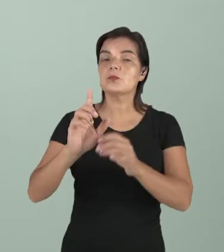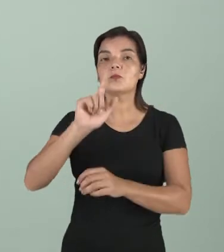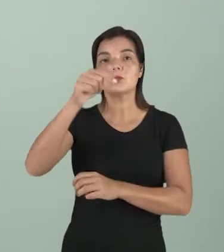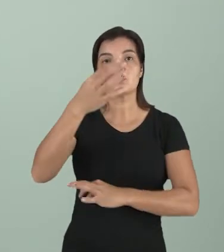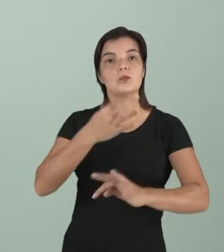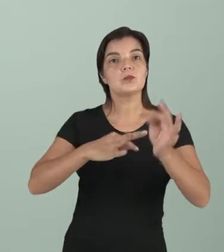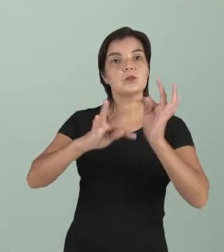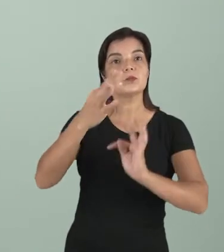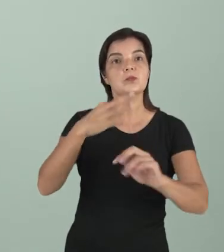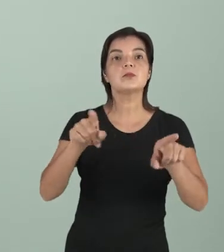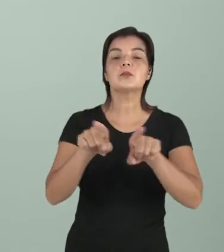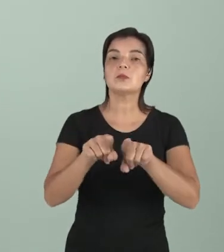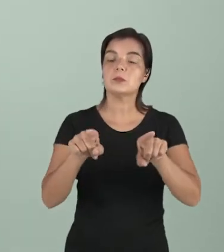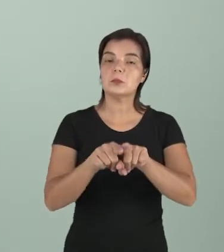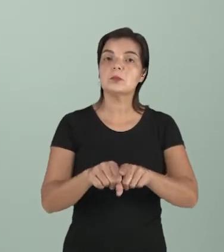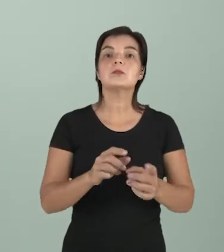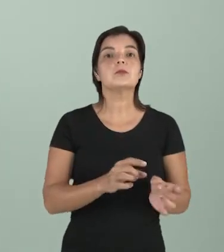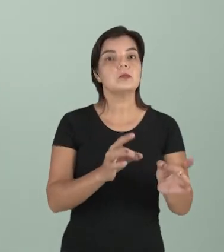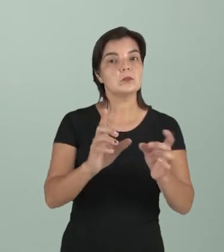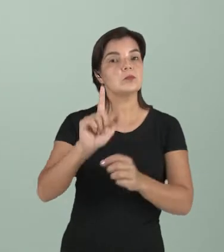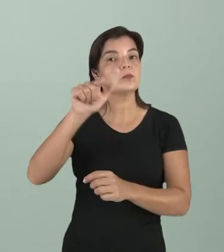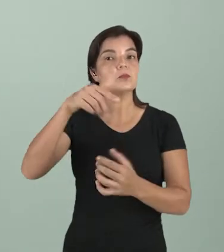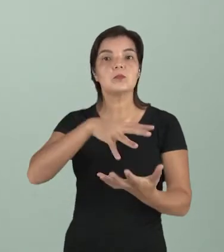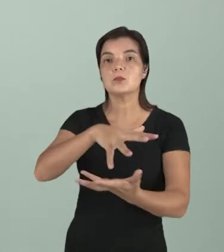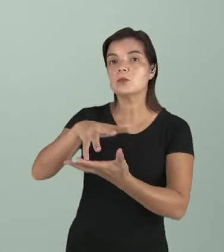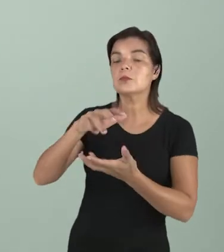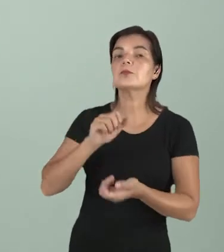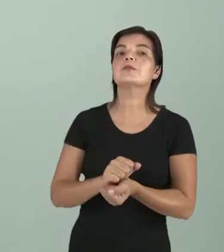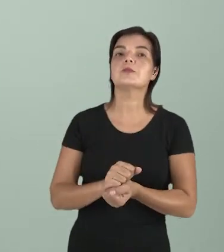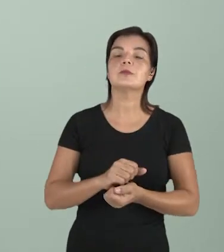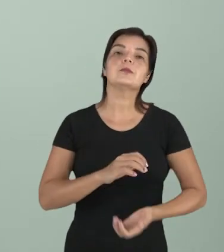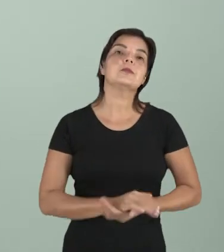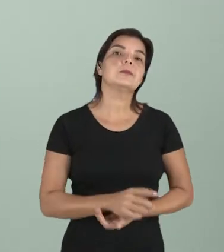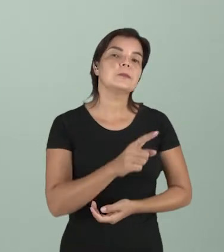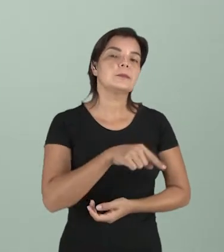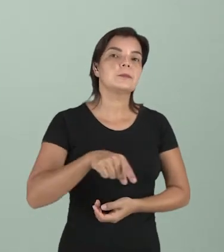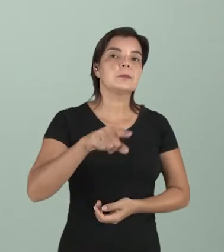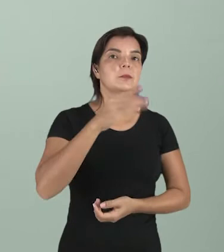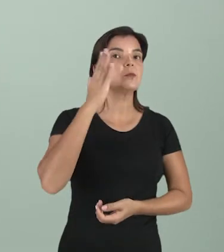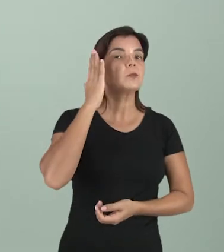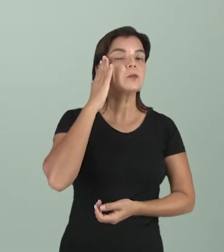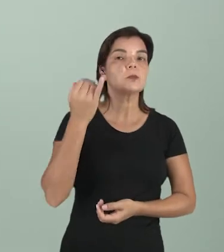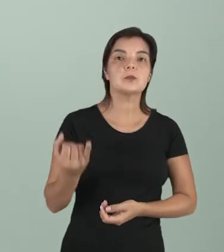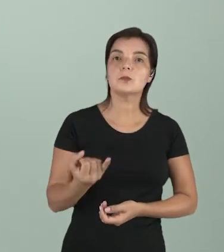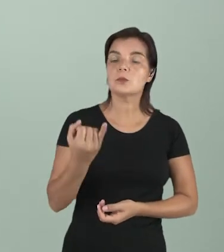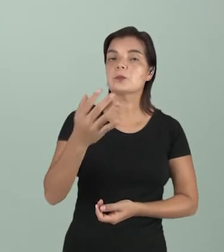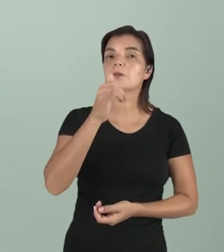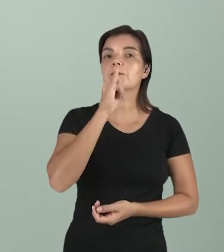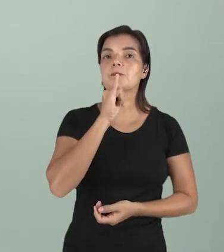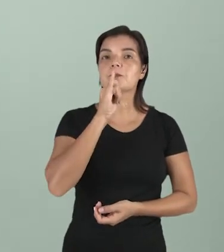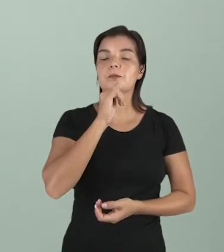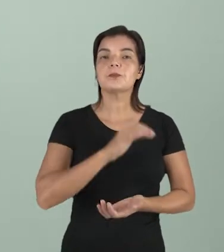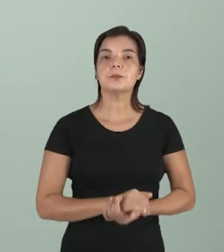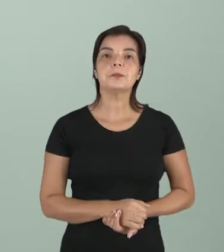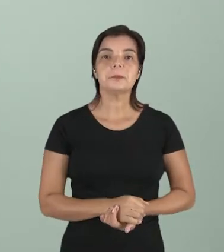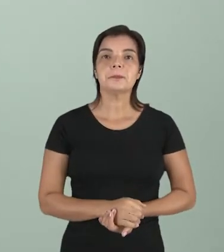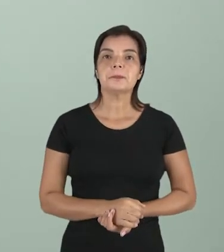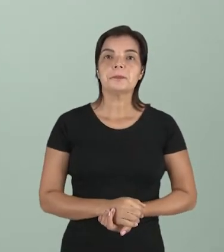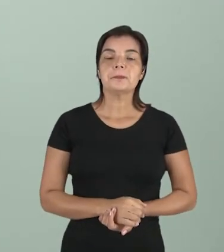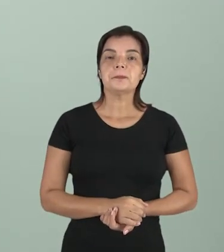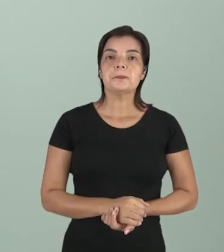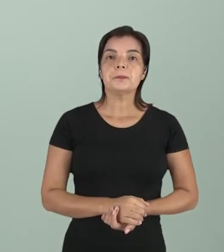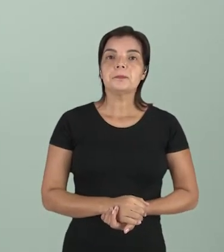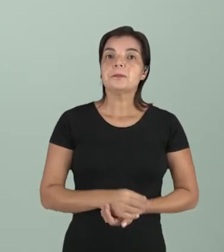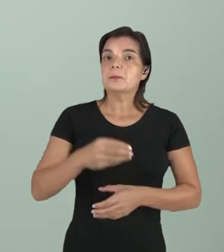tecnologia manufaturados, então eles exportam para o mundo inteiro. Aí, para vocês entenderem a importância, por exemplo, não